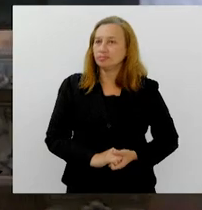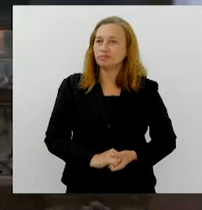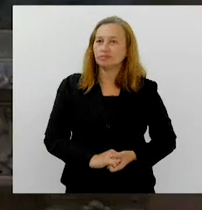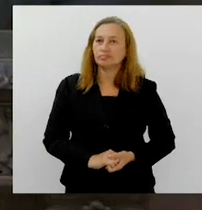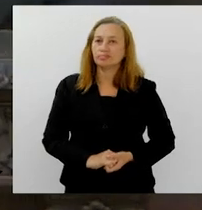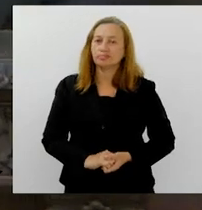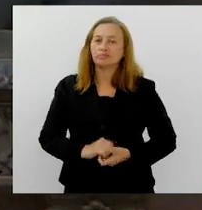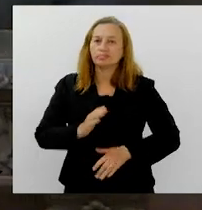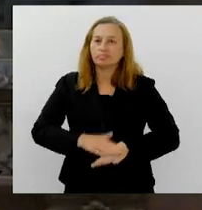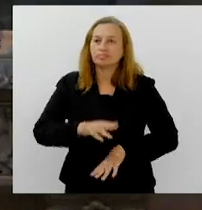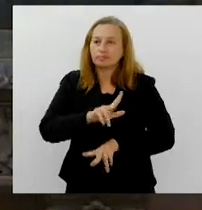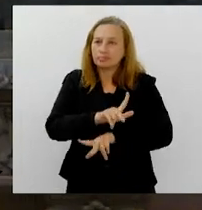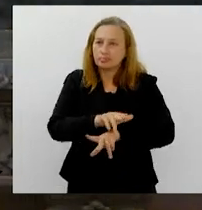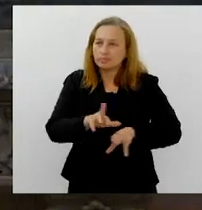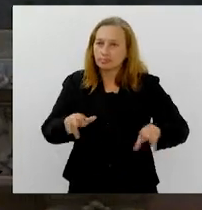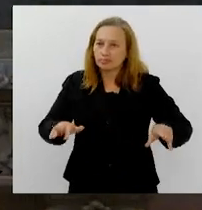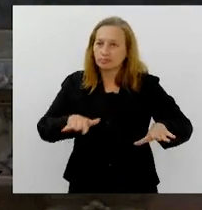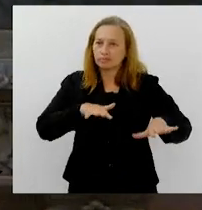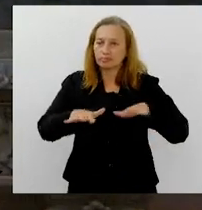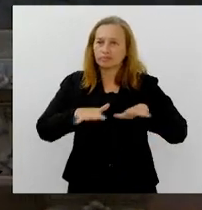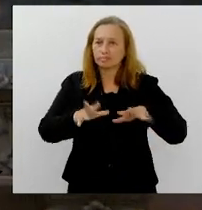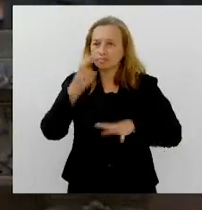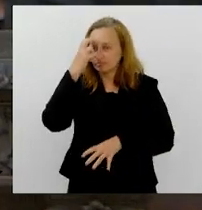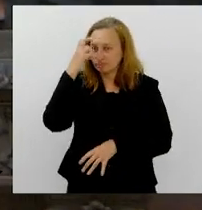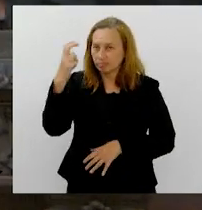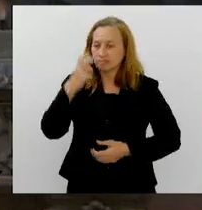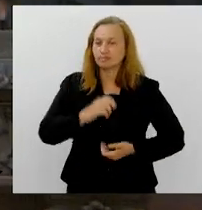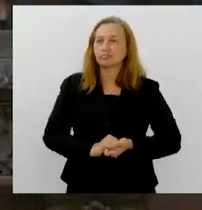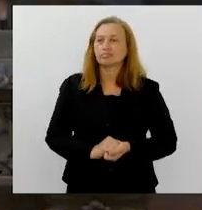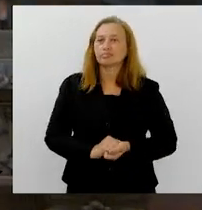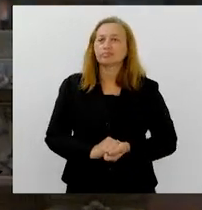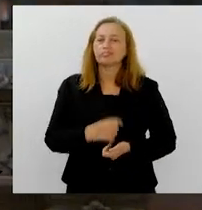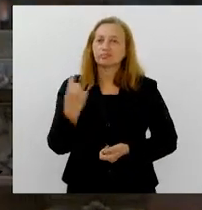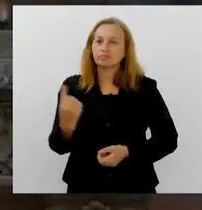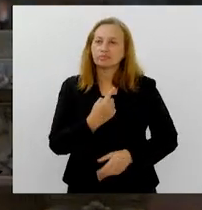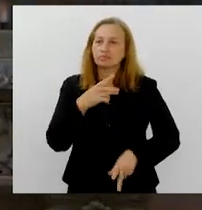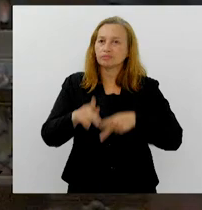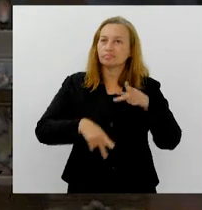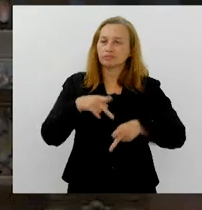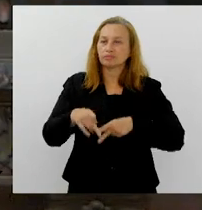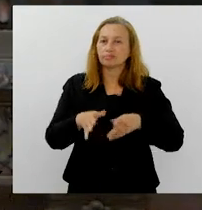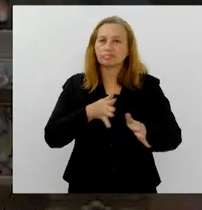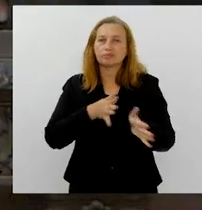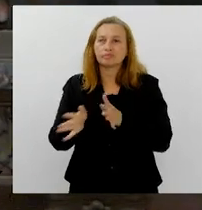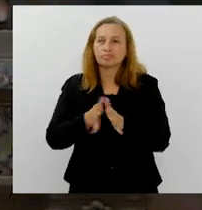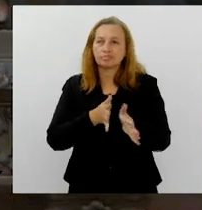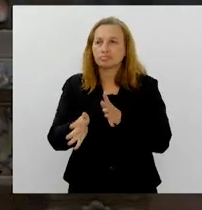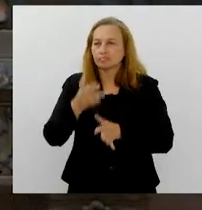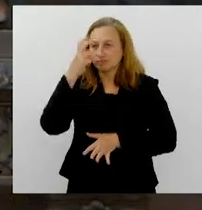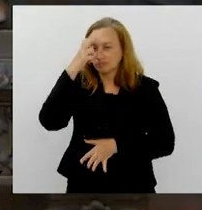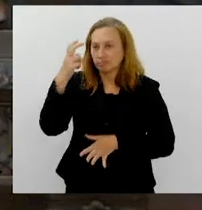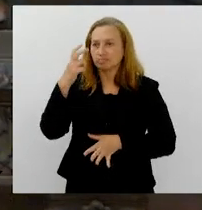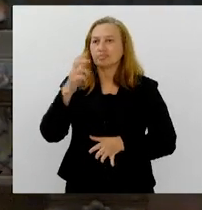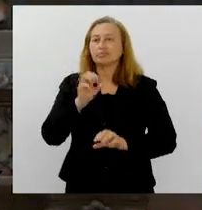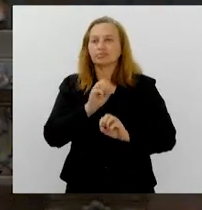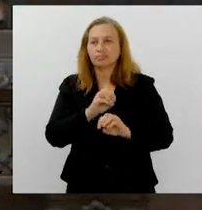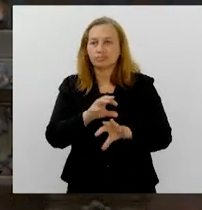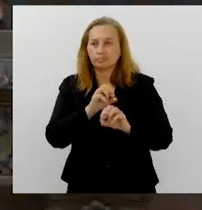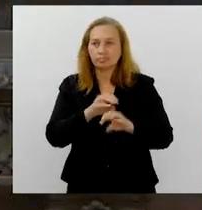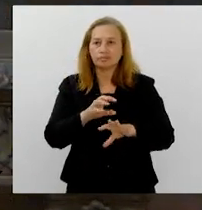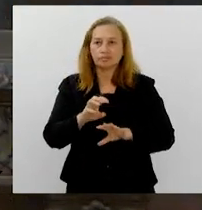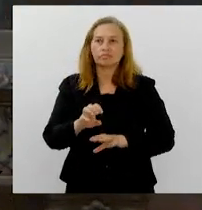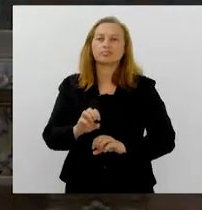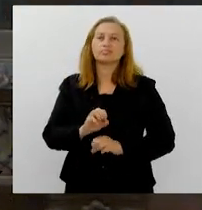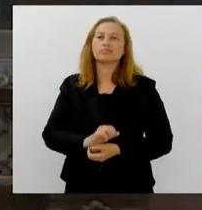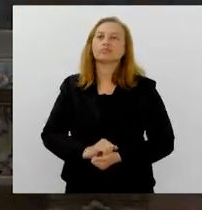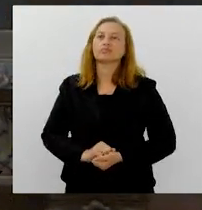mais diversas manifestações culturais para o nosso povo, dando acesso à cultura, à educação e à cidadania.